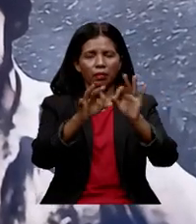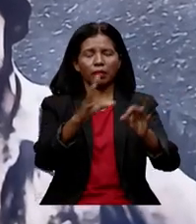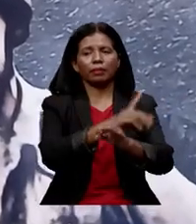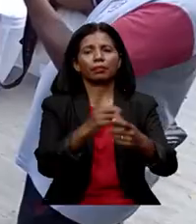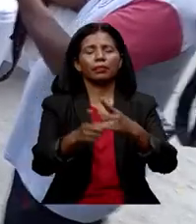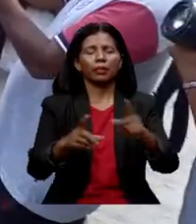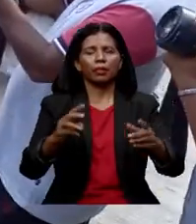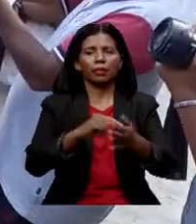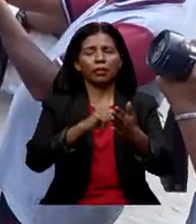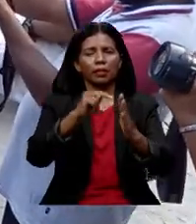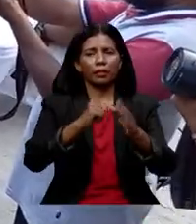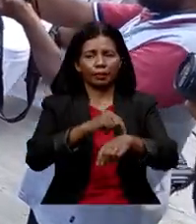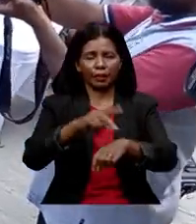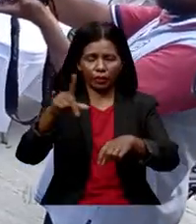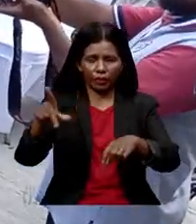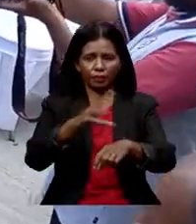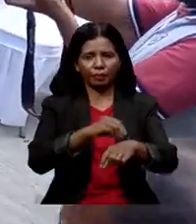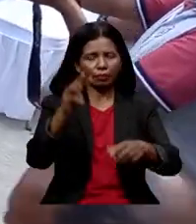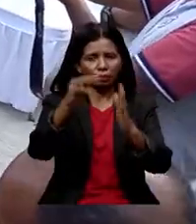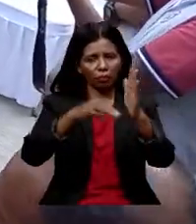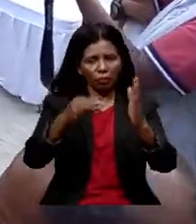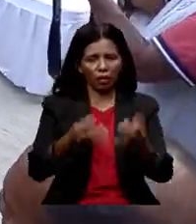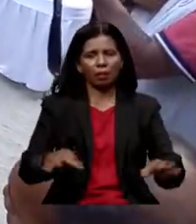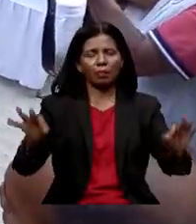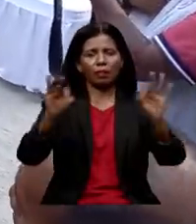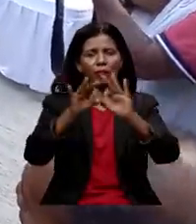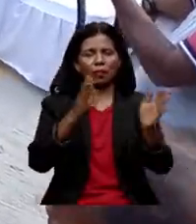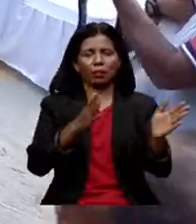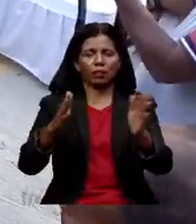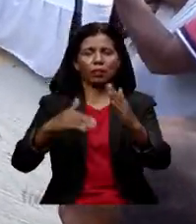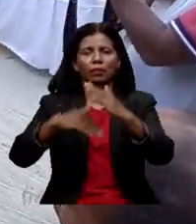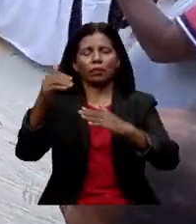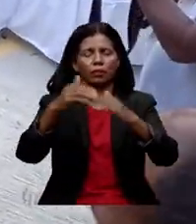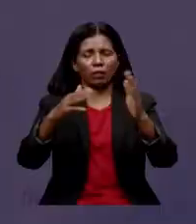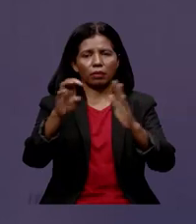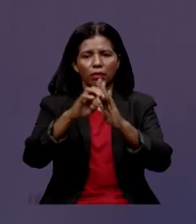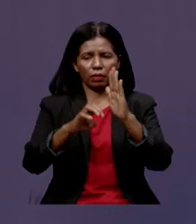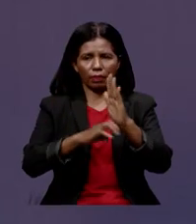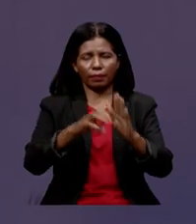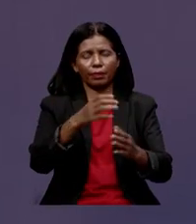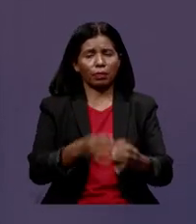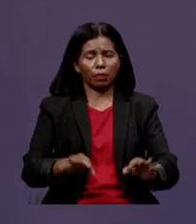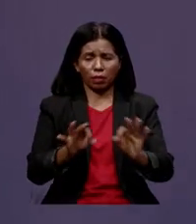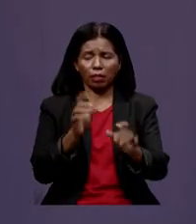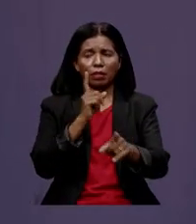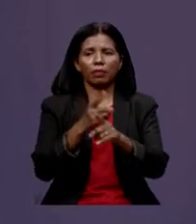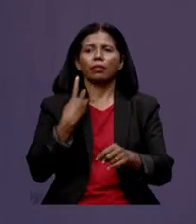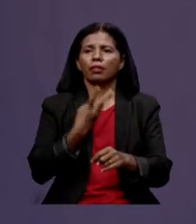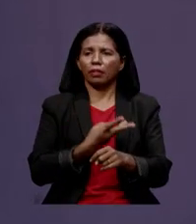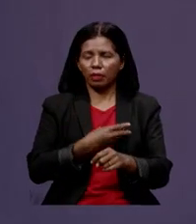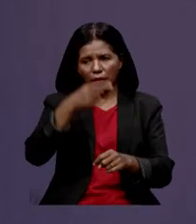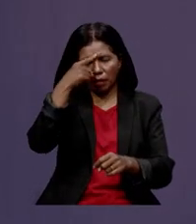nacional, no média e papel mais importante para o processo construção do Estado. A imprensa é muito importante que obteve respeito a outro. Também